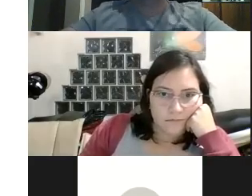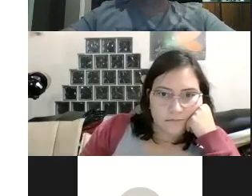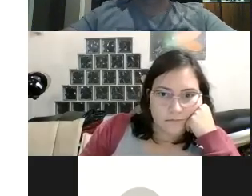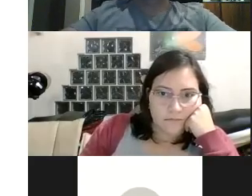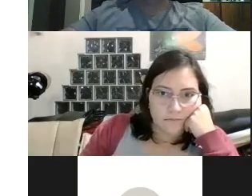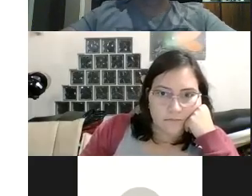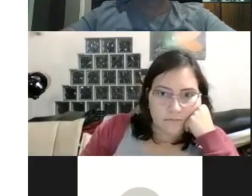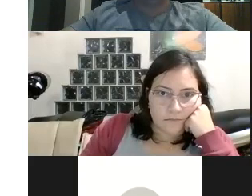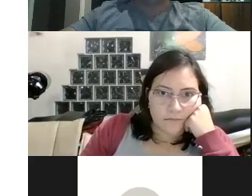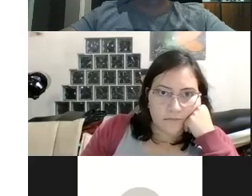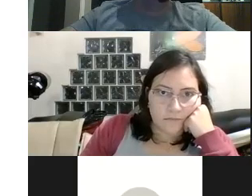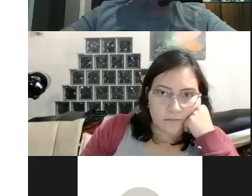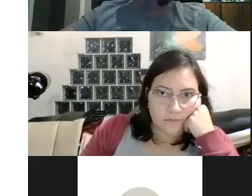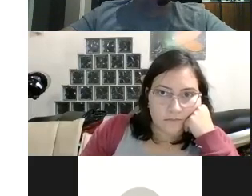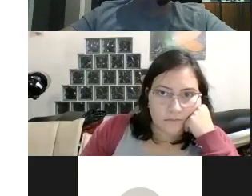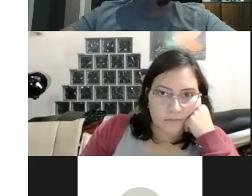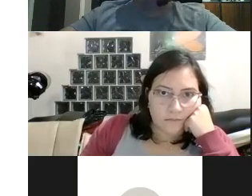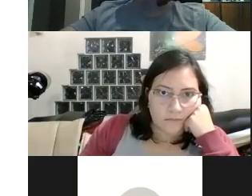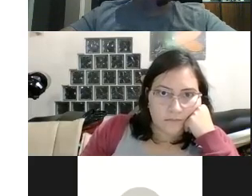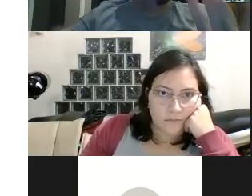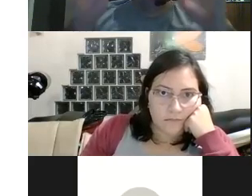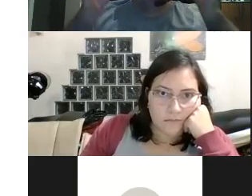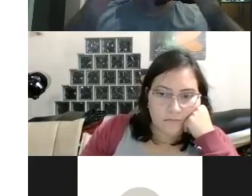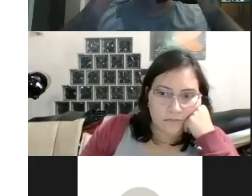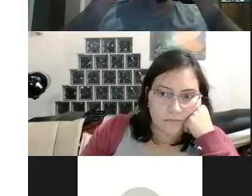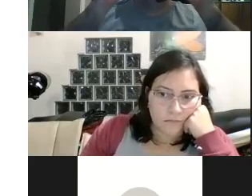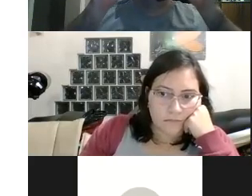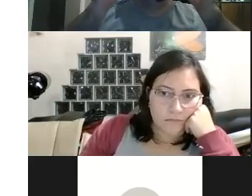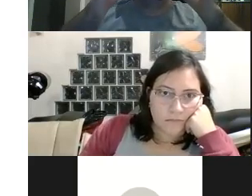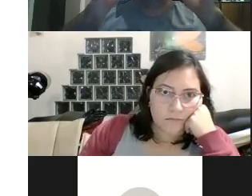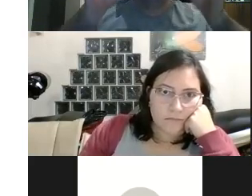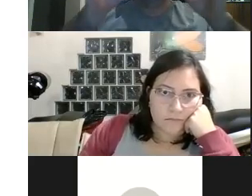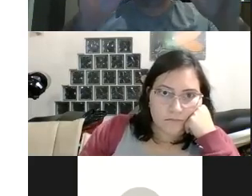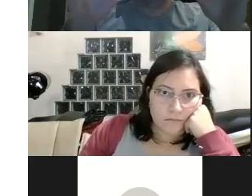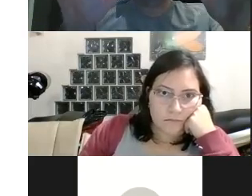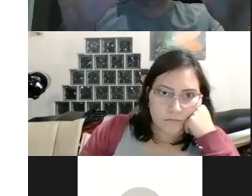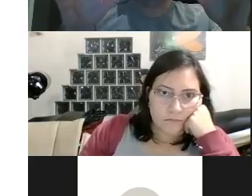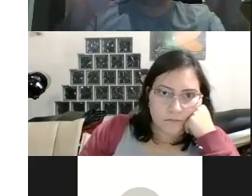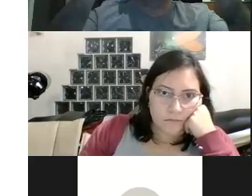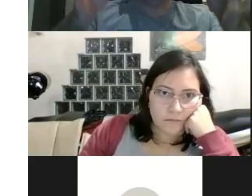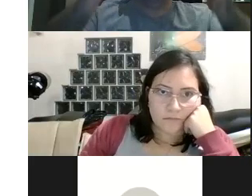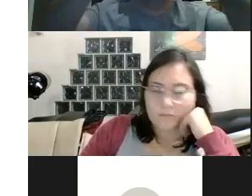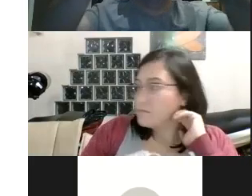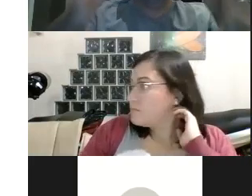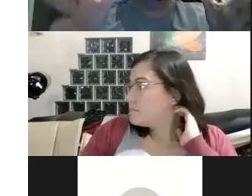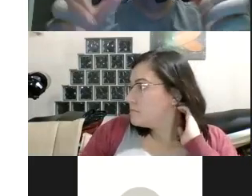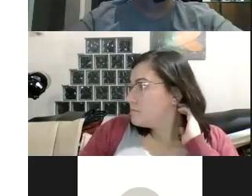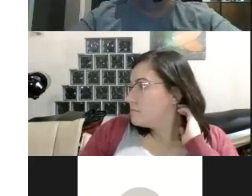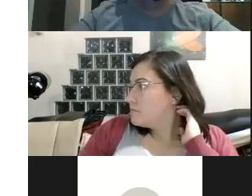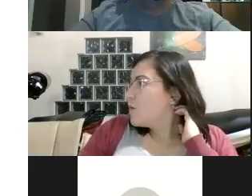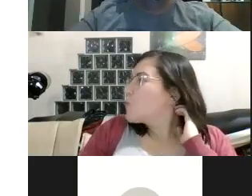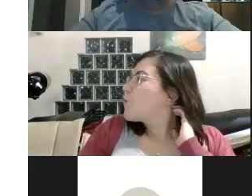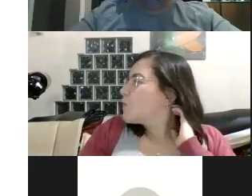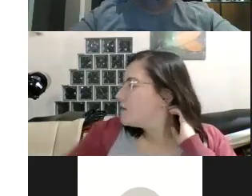vezes. É natural. Eu falo catedraticamente, isso é normal.